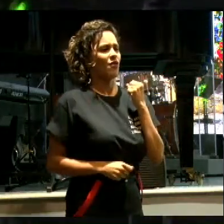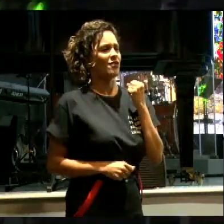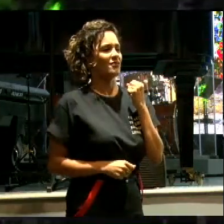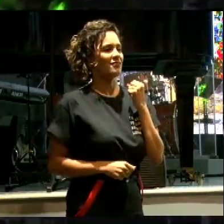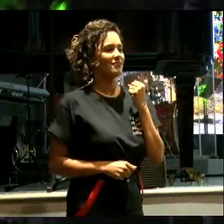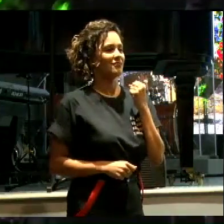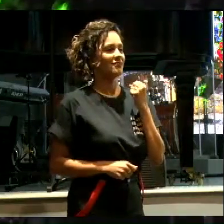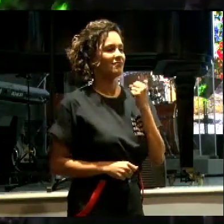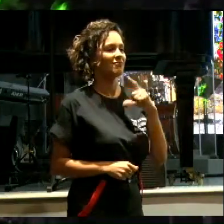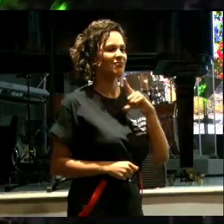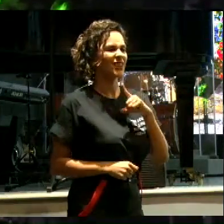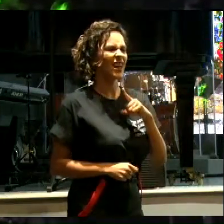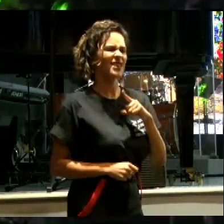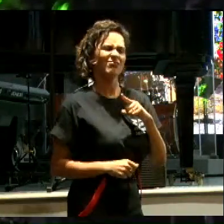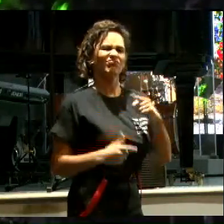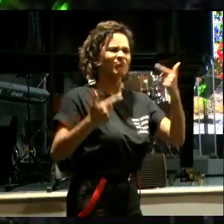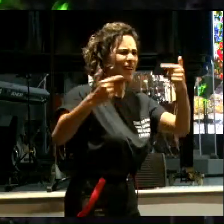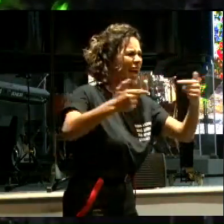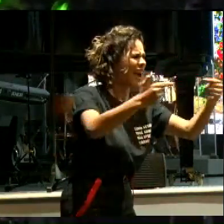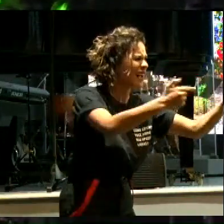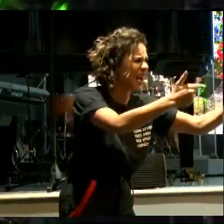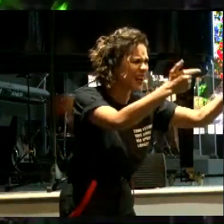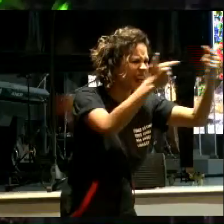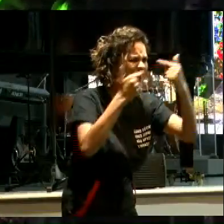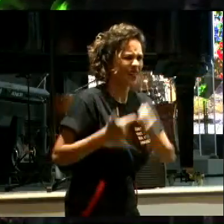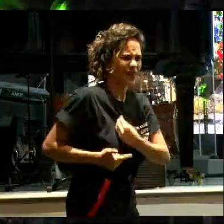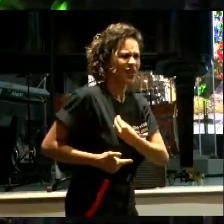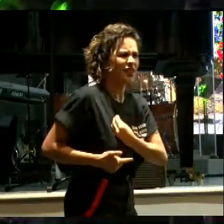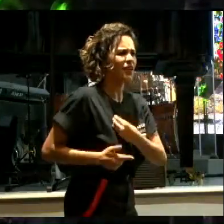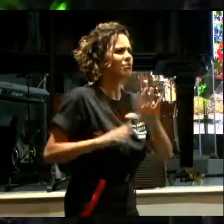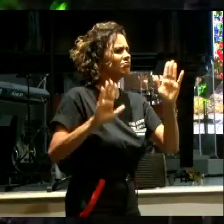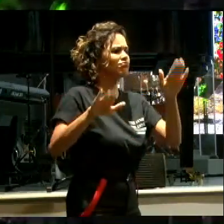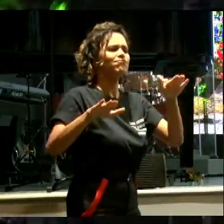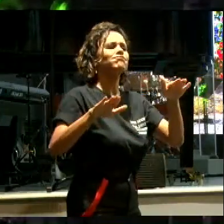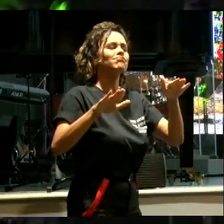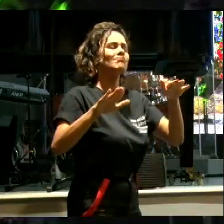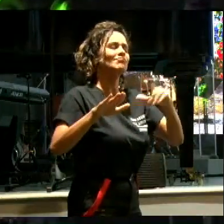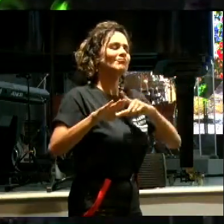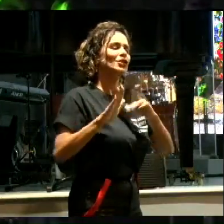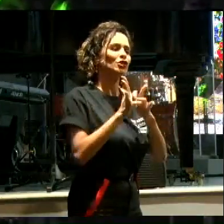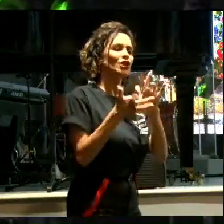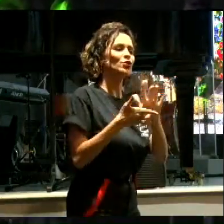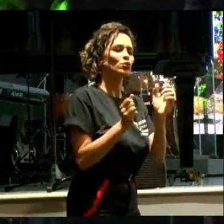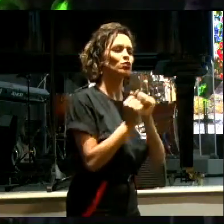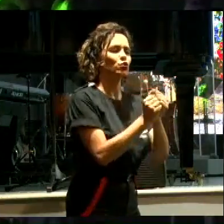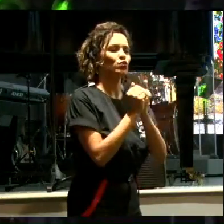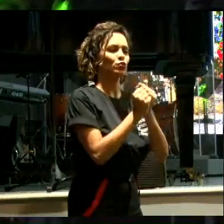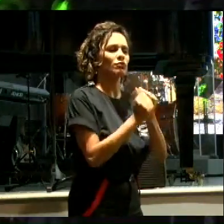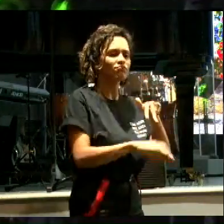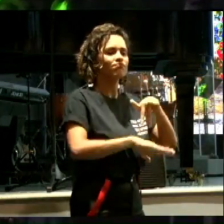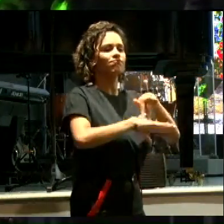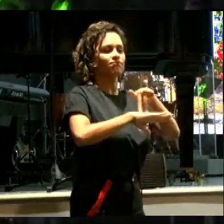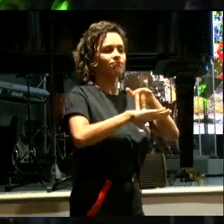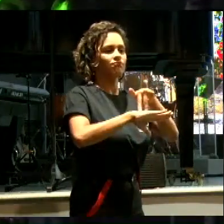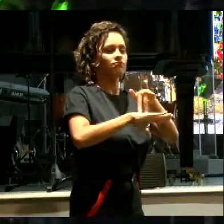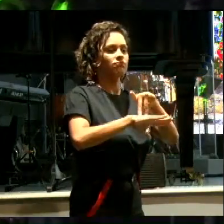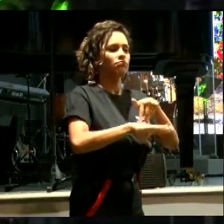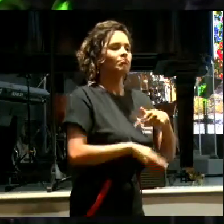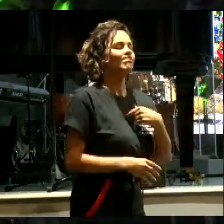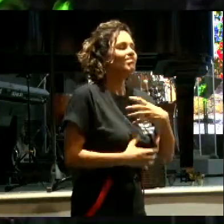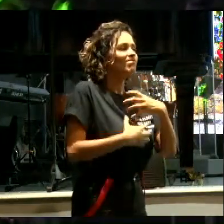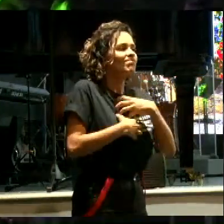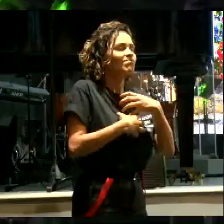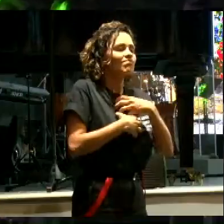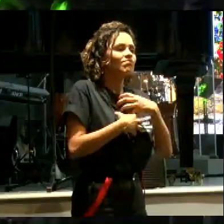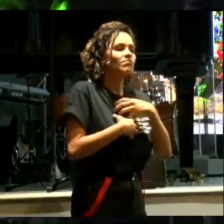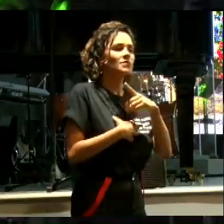se levanta, a gente para ouvir o que as pessoas estão falando. Me encanta ver como Bartimeu,